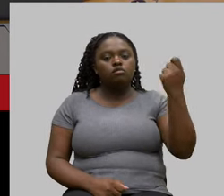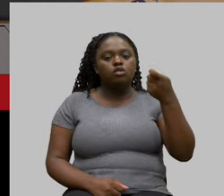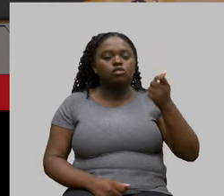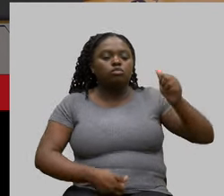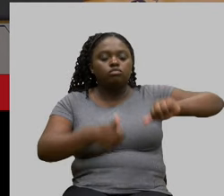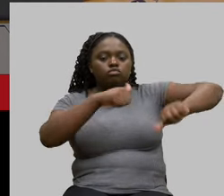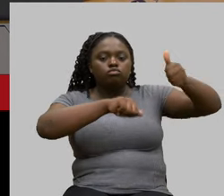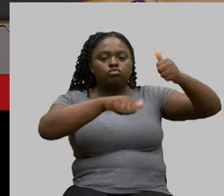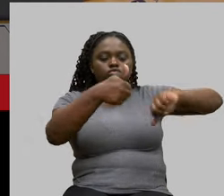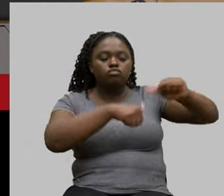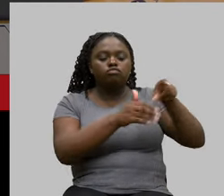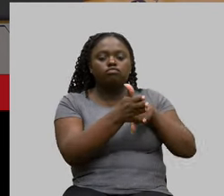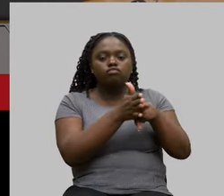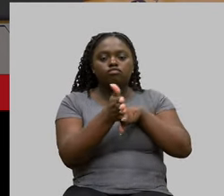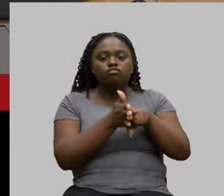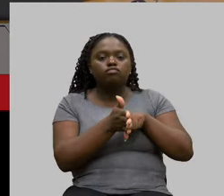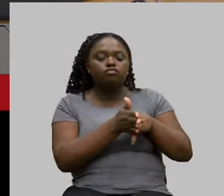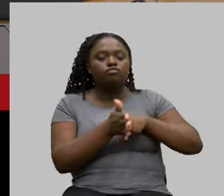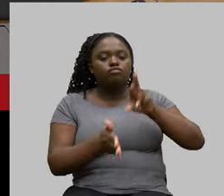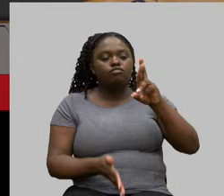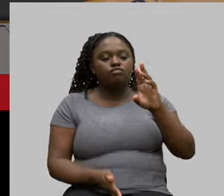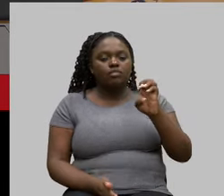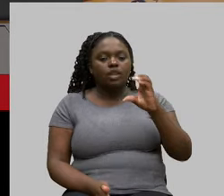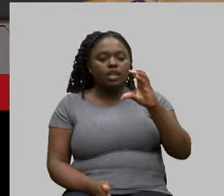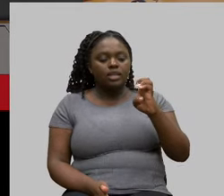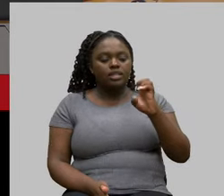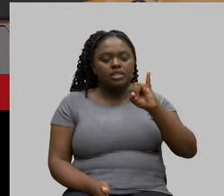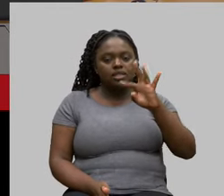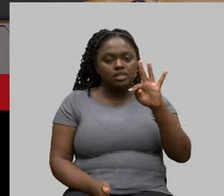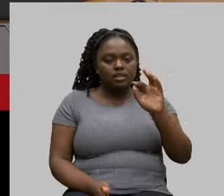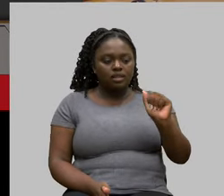Federal do Brasil em Minas Gerais anfip